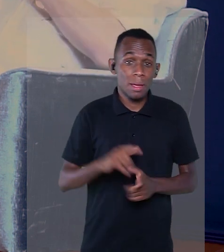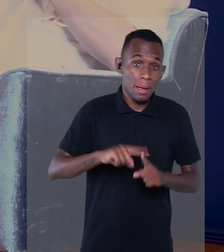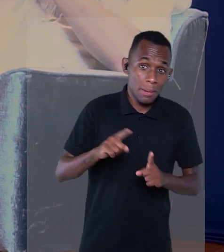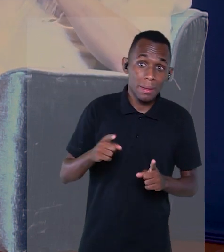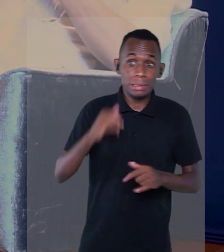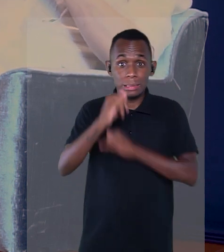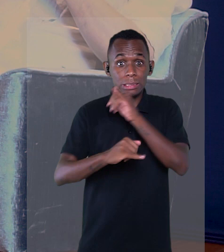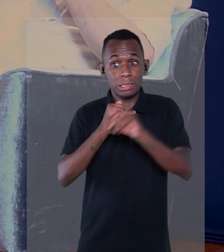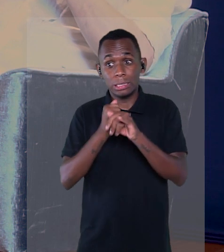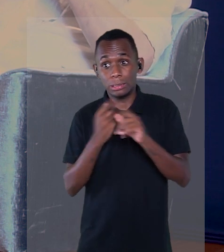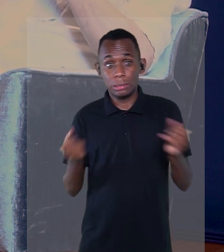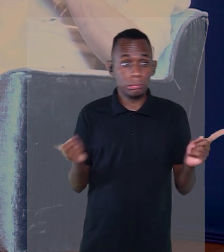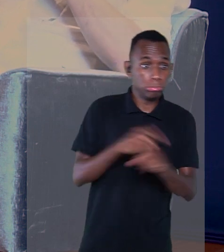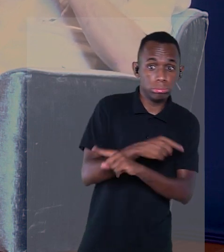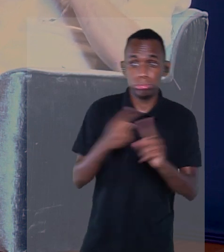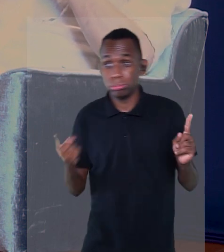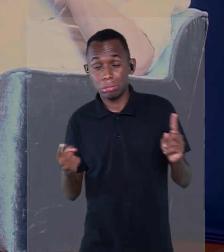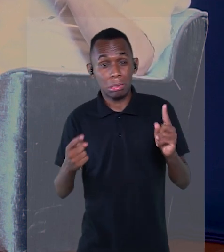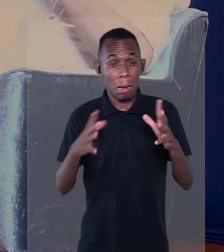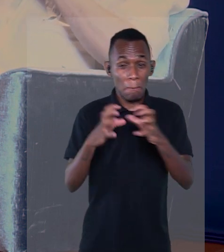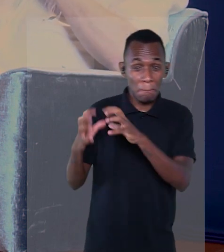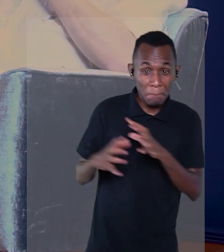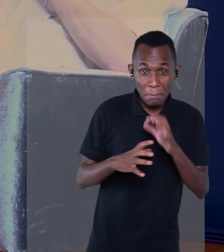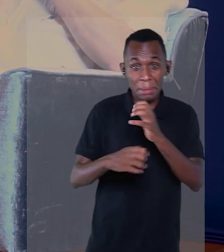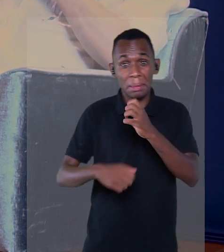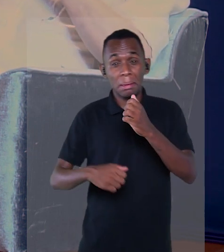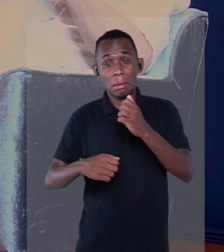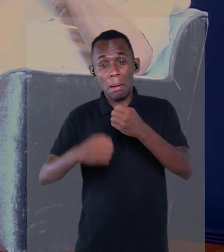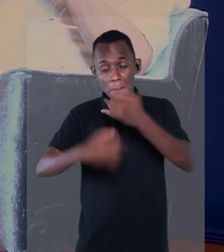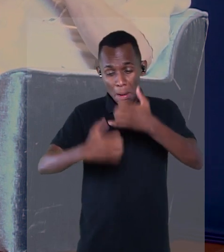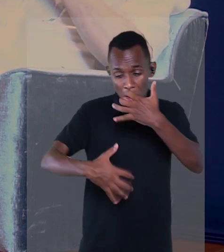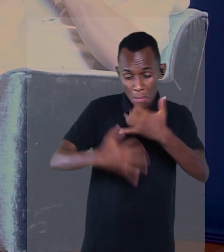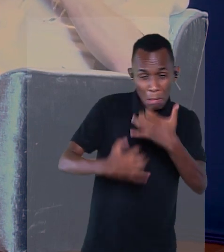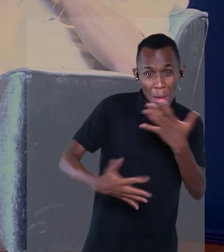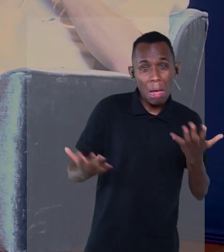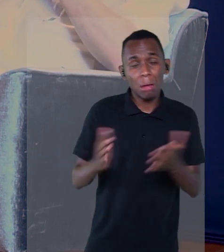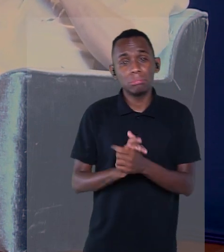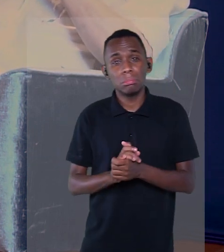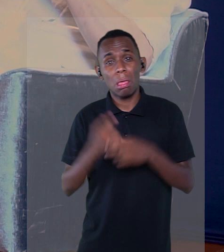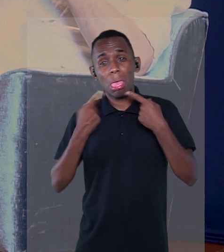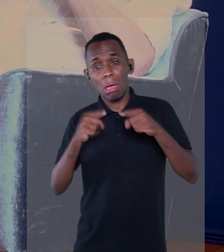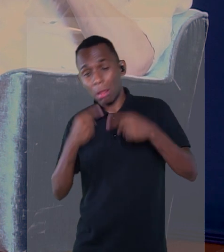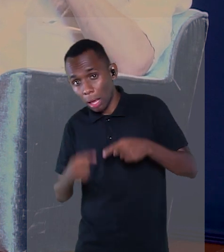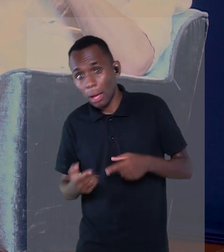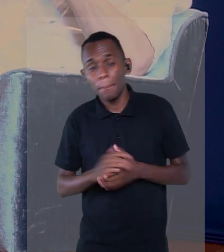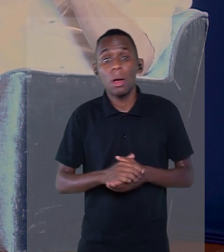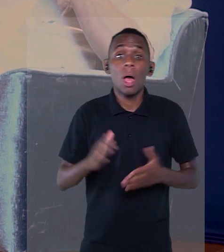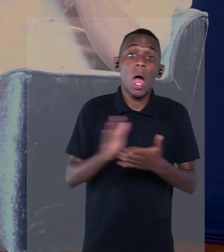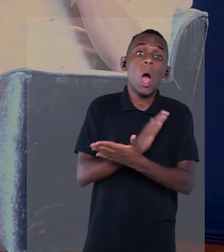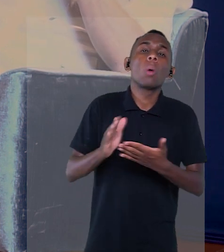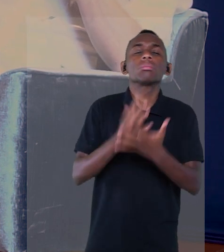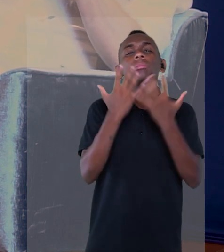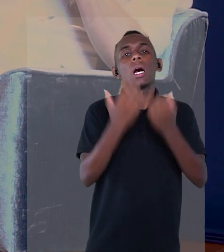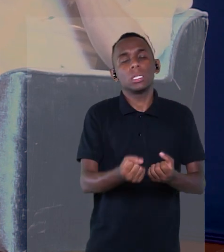na internet. Na época, eu lembro bem, quebra-pau. Muita gente ficou indignada, muita gente não, algumas pessoas defenderam.